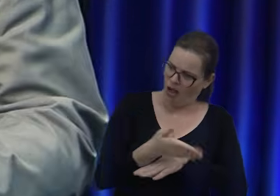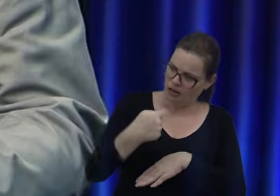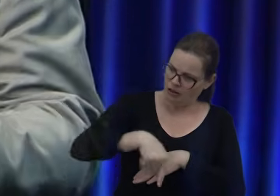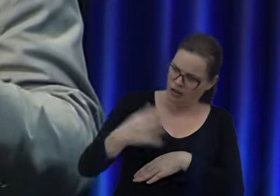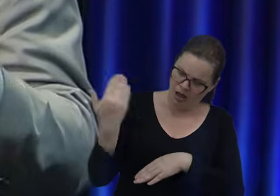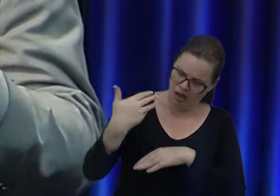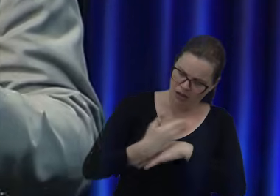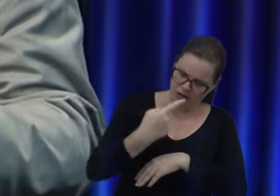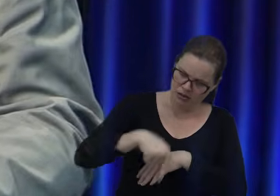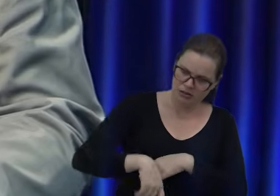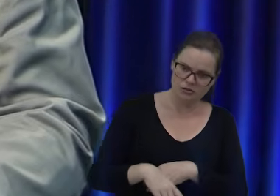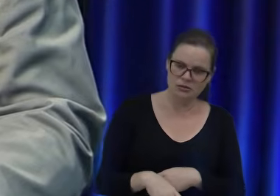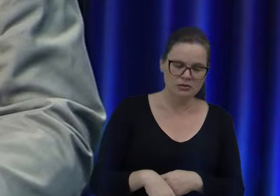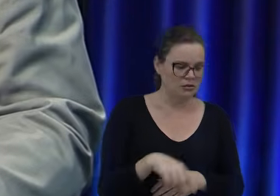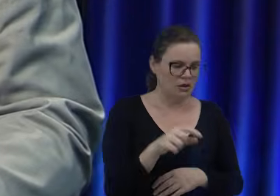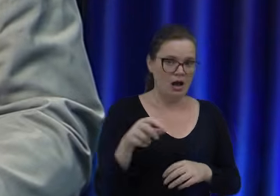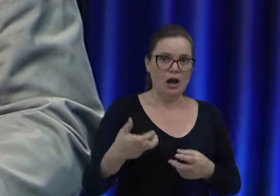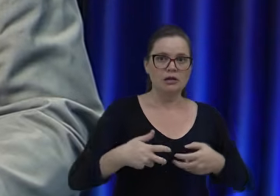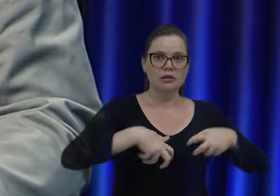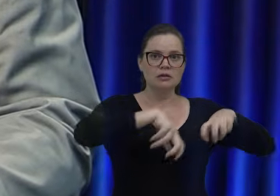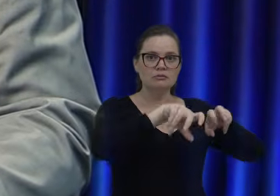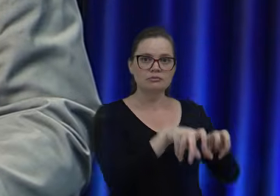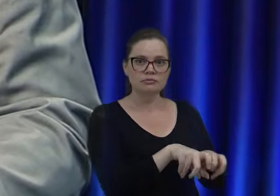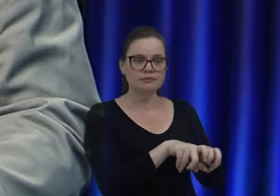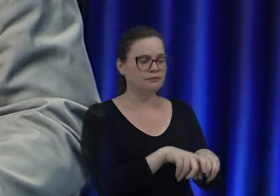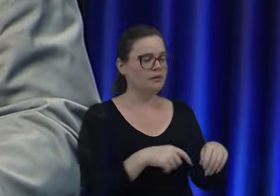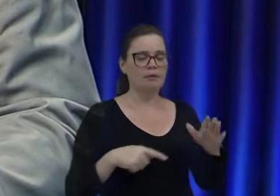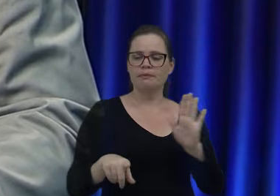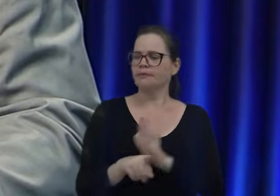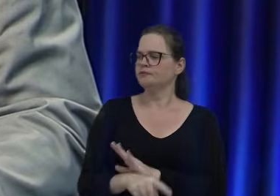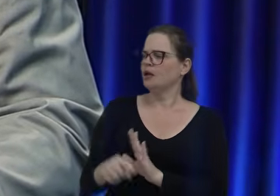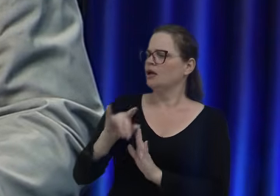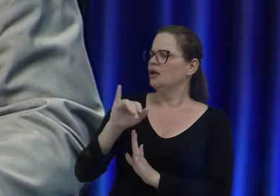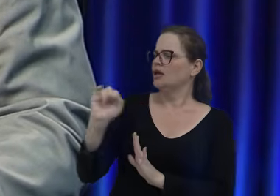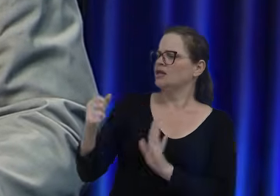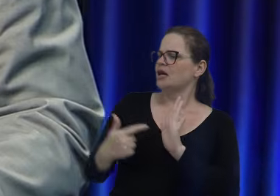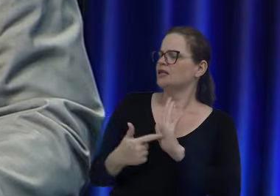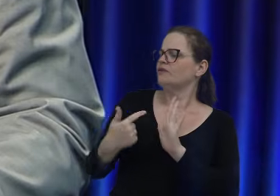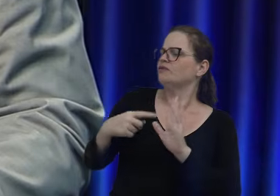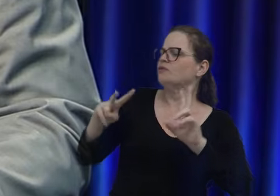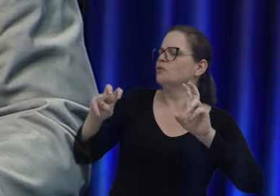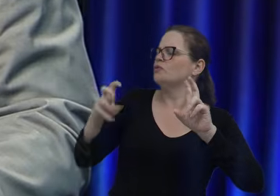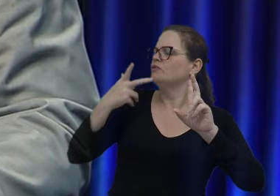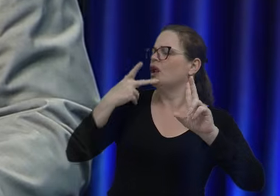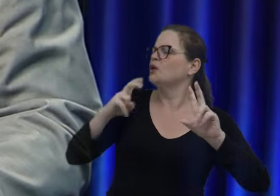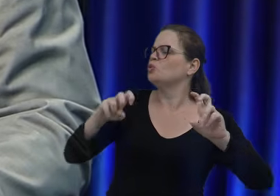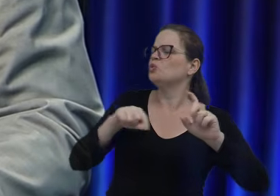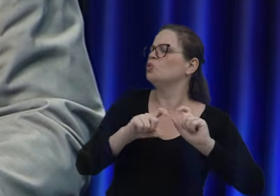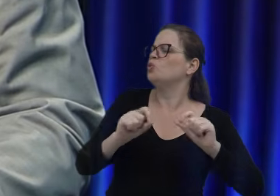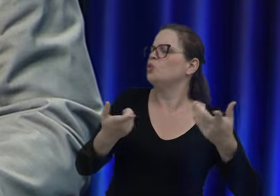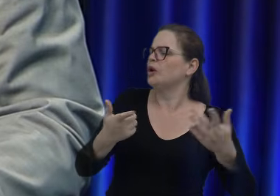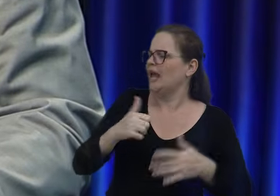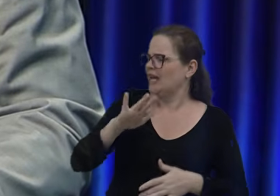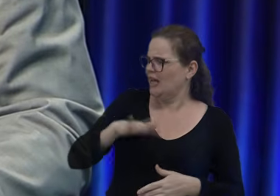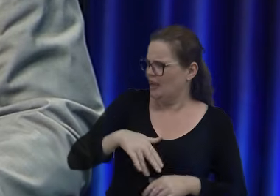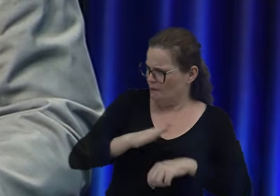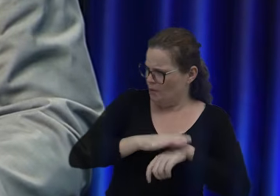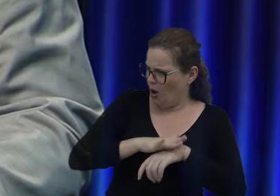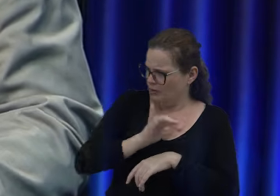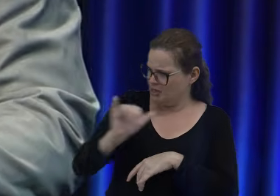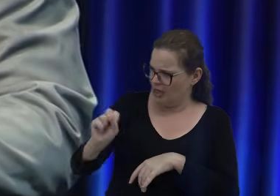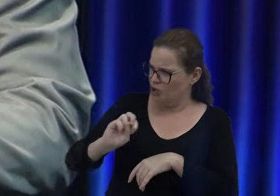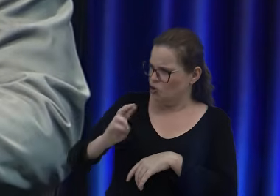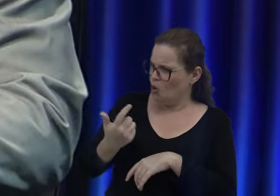Isaías? Dele mesmo ou de algum outro? E começando naquela escritura, lhe anunciou a Jesus.